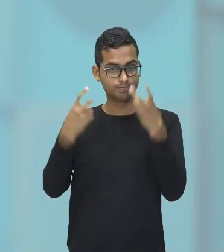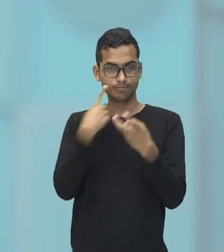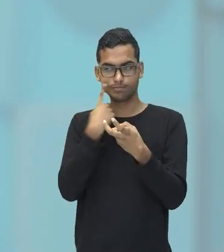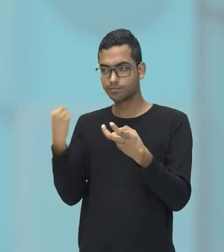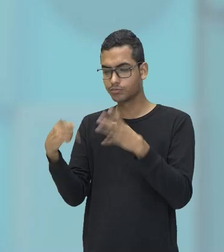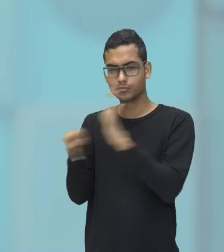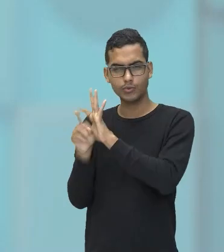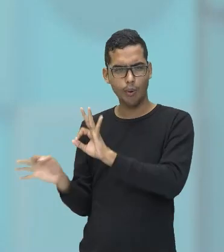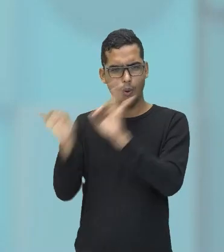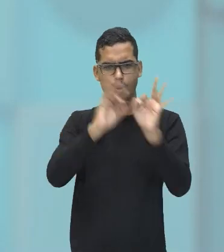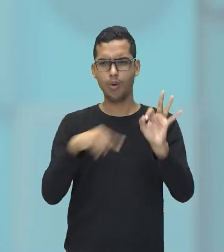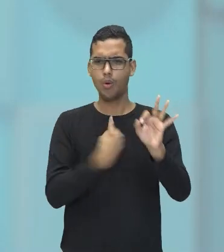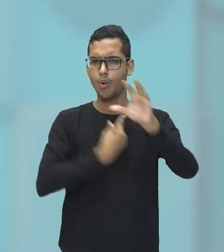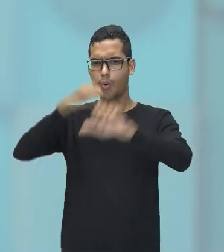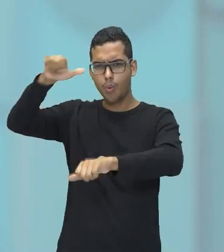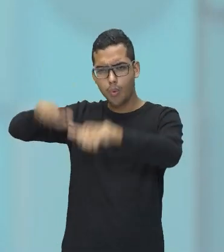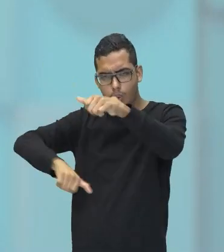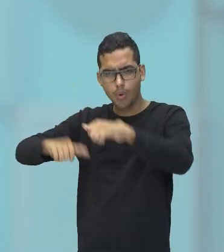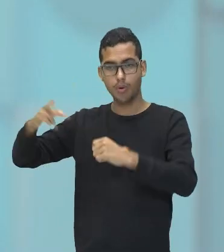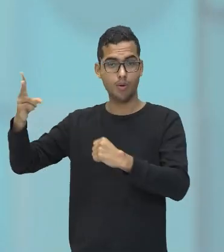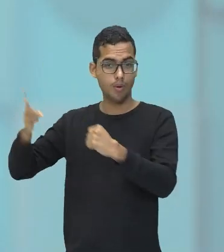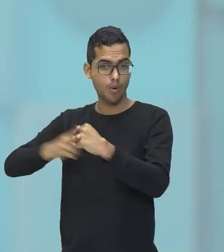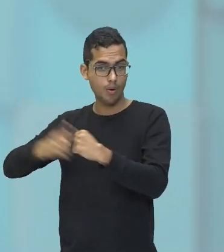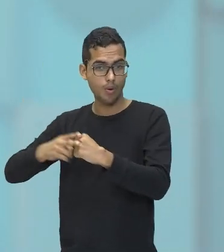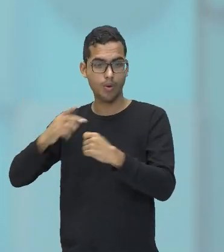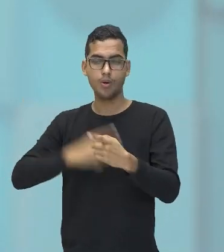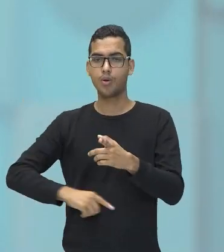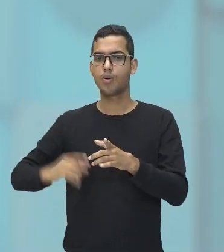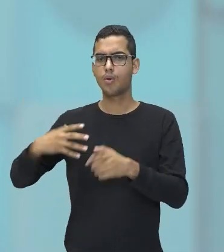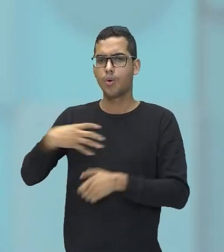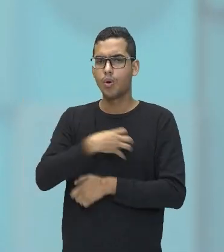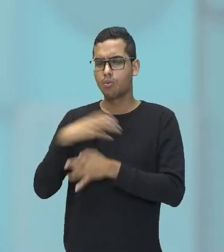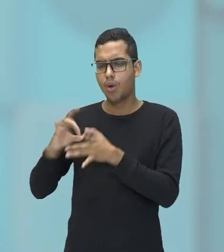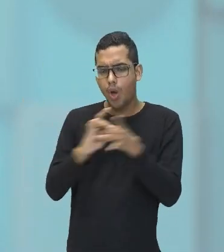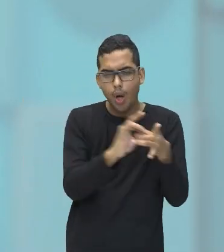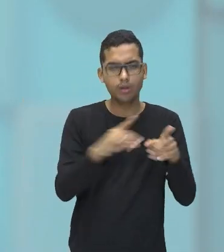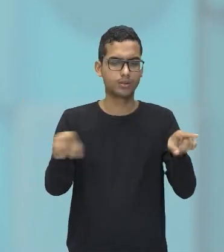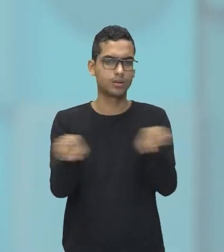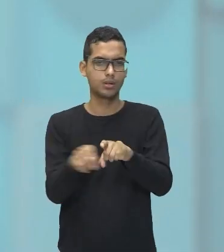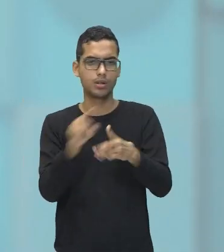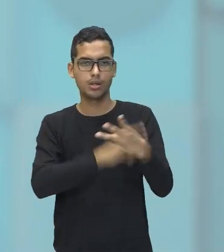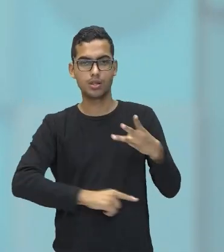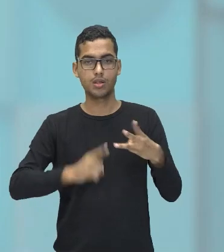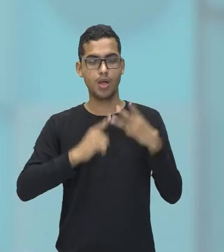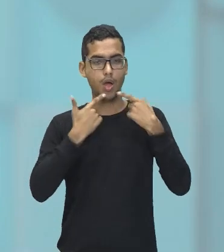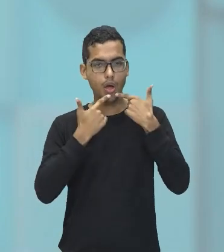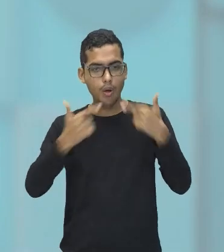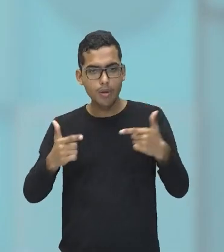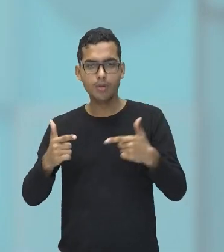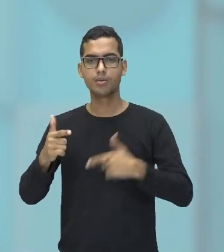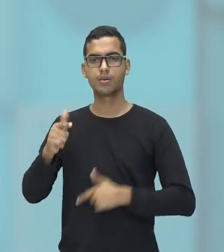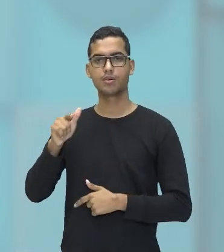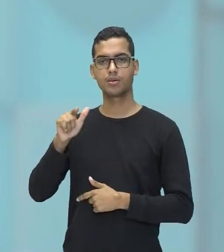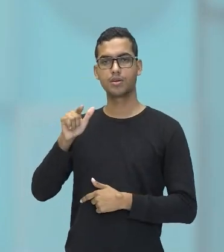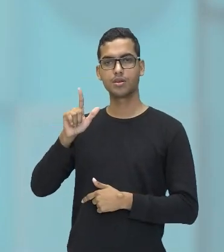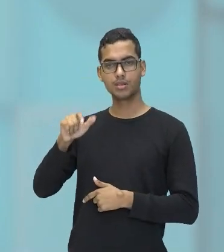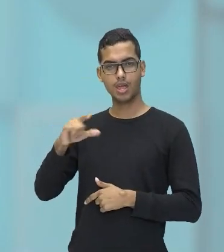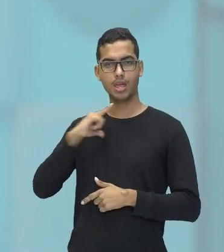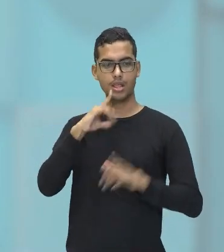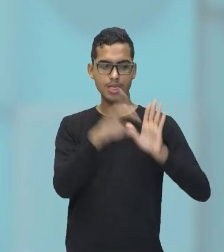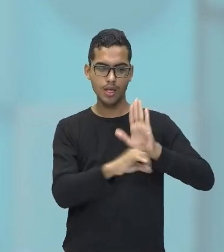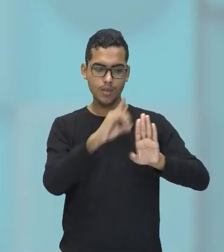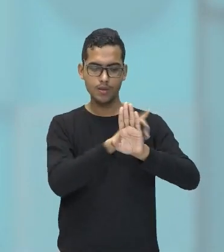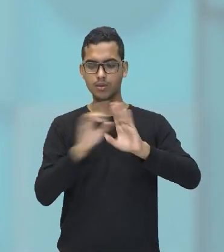gente analisou os verbos, os sentidos, se a linguagem é figurada ou se não é. Vimos os